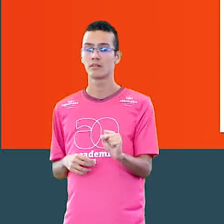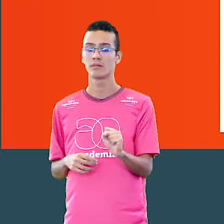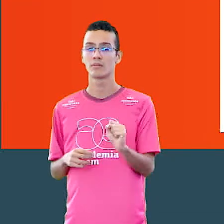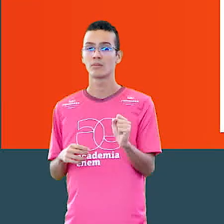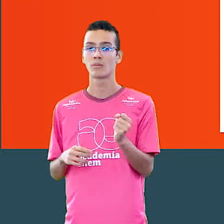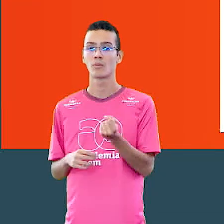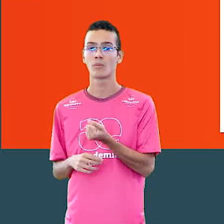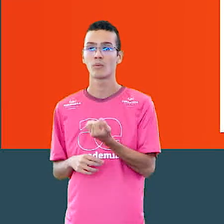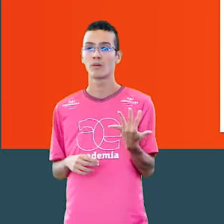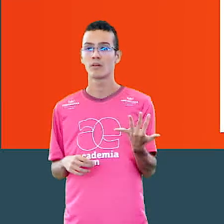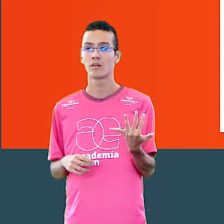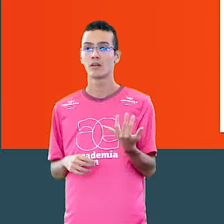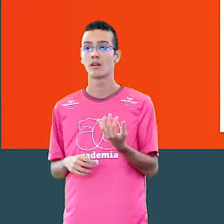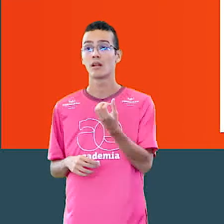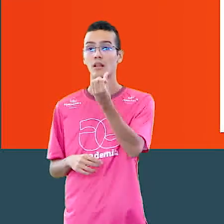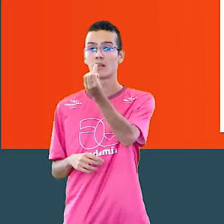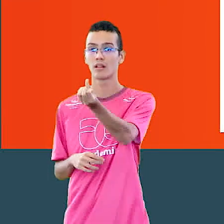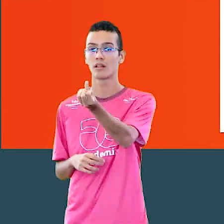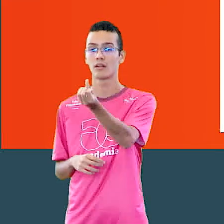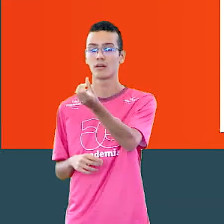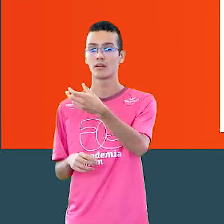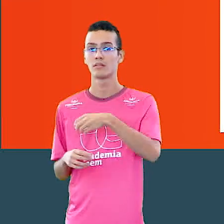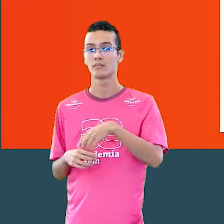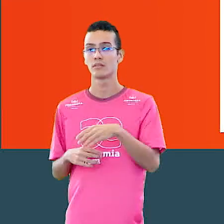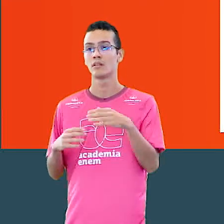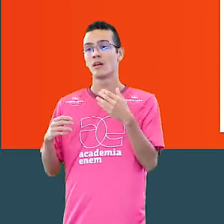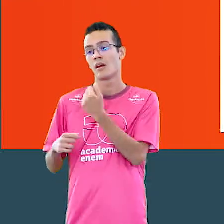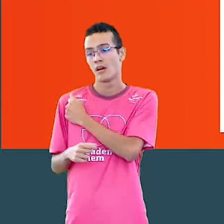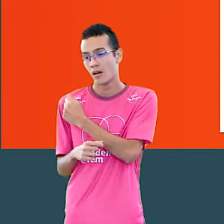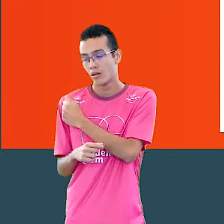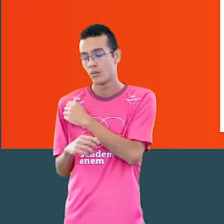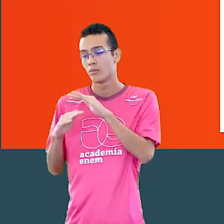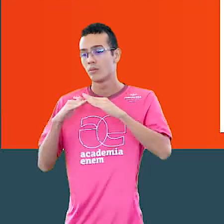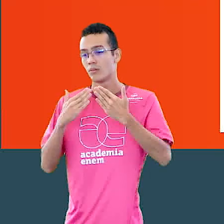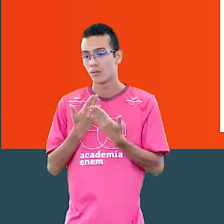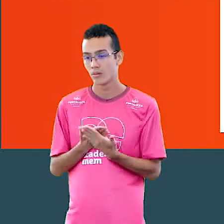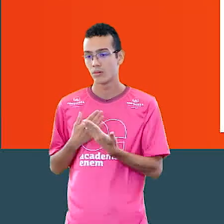6 vagas, aluno de escola pública, PCD,